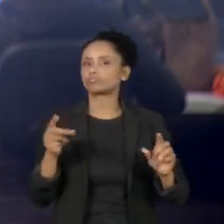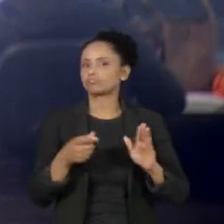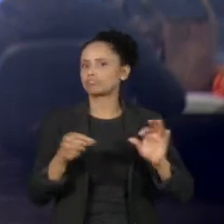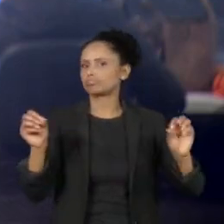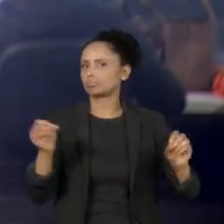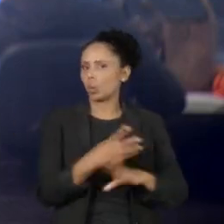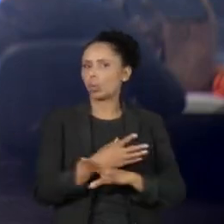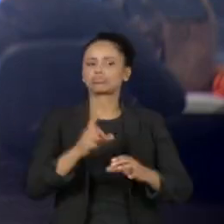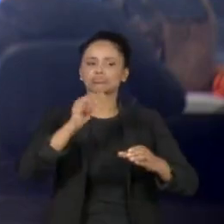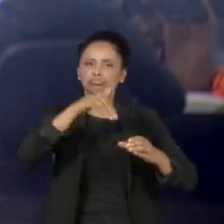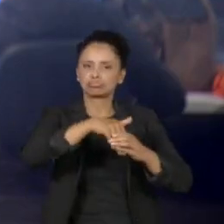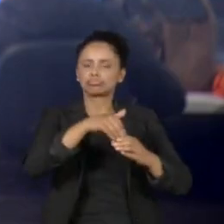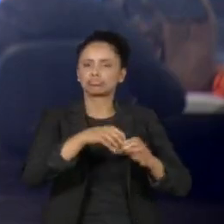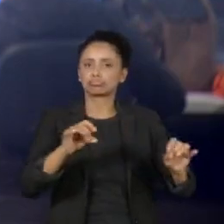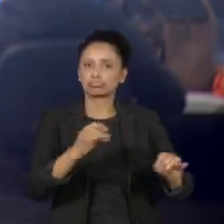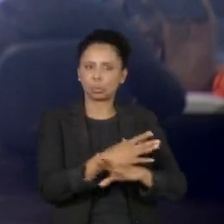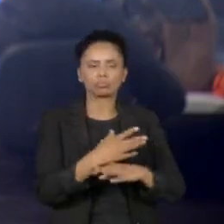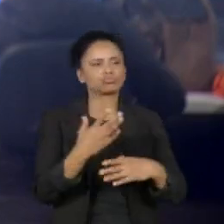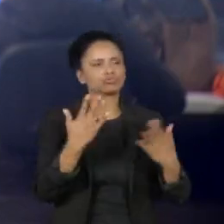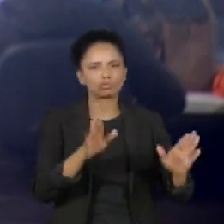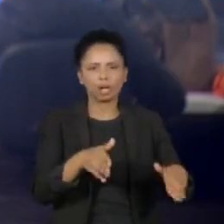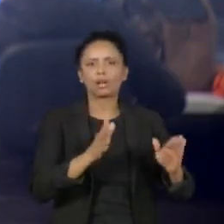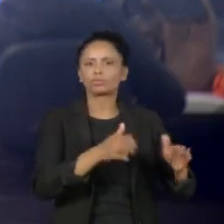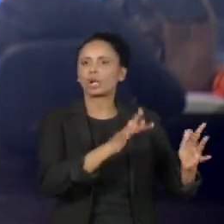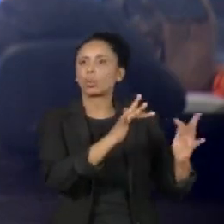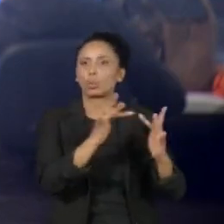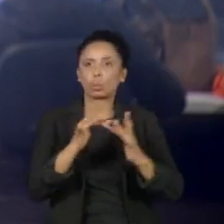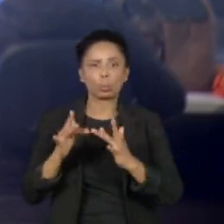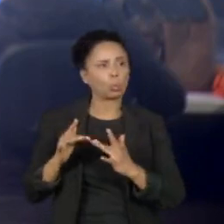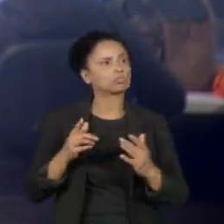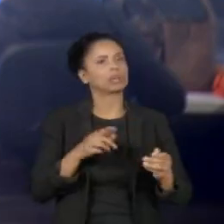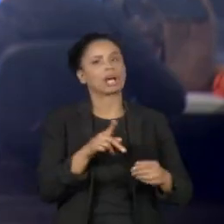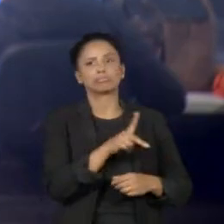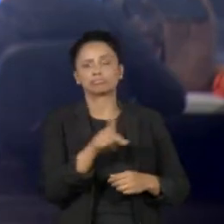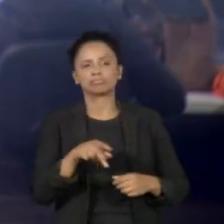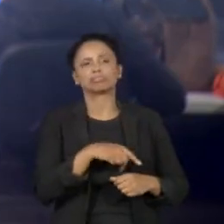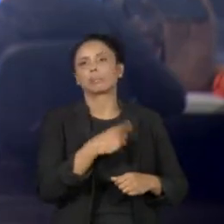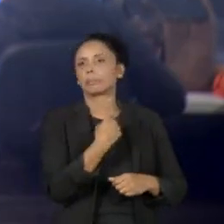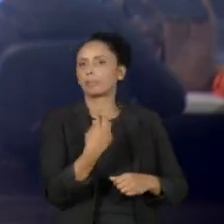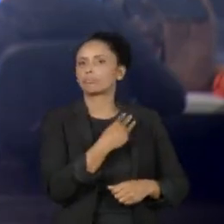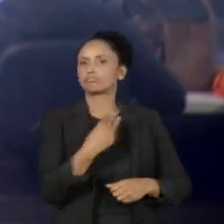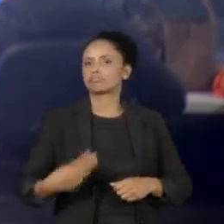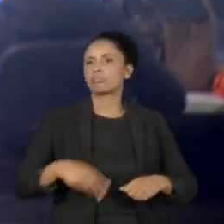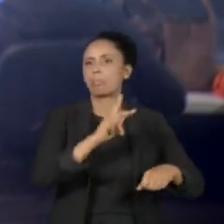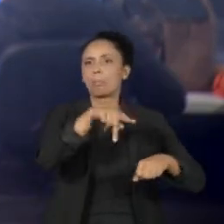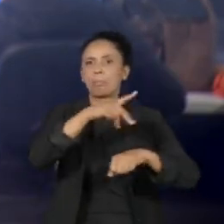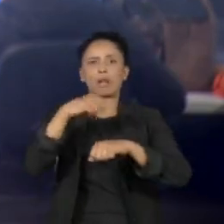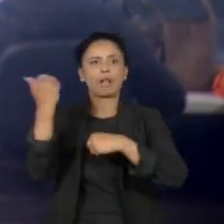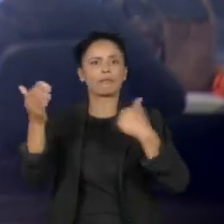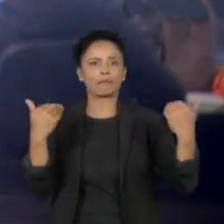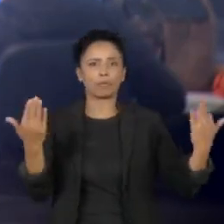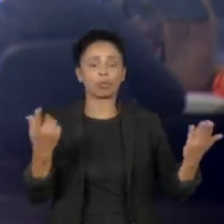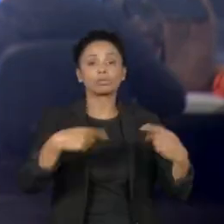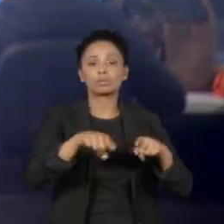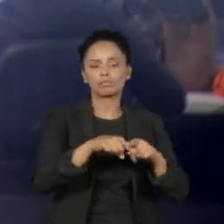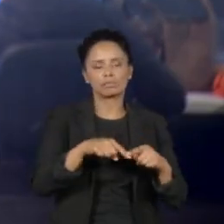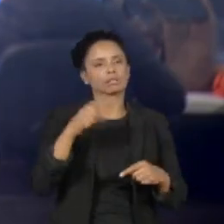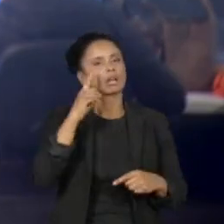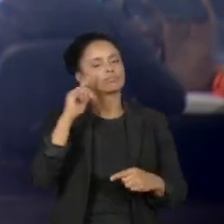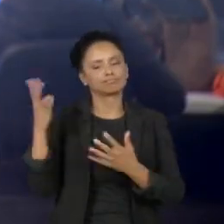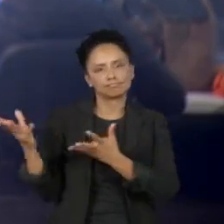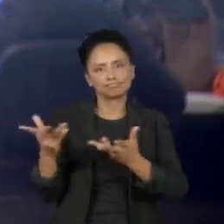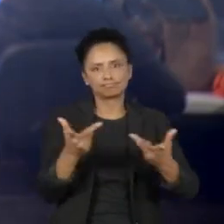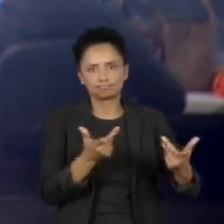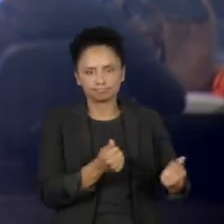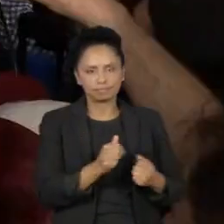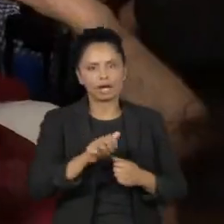conversou para fazer contatos com presidentes e primeiros ministros de vários países. E recebeu a visita do presidente argentino,